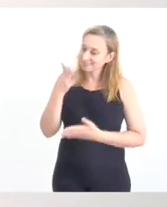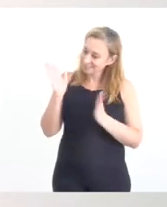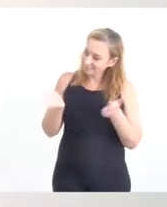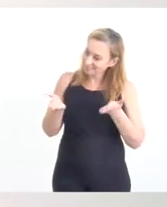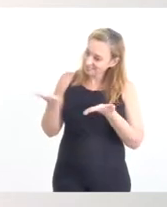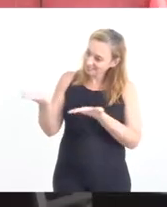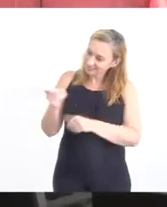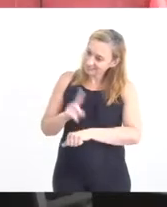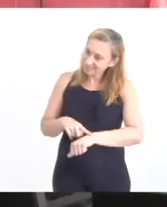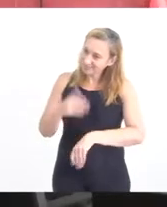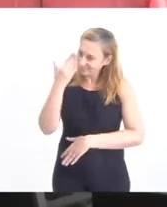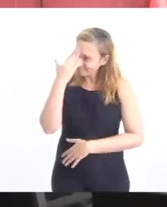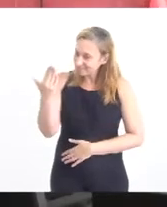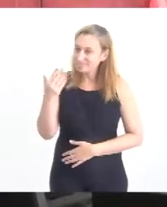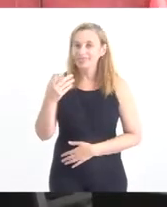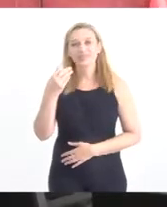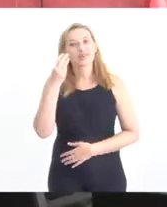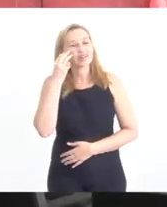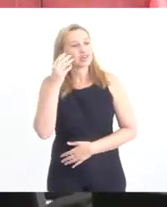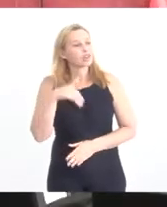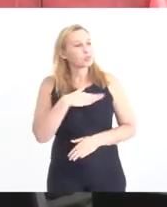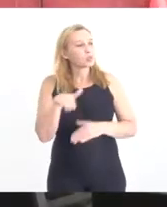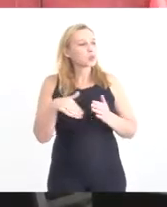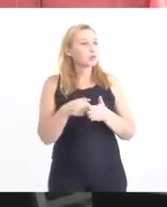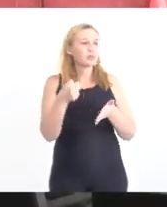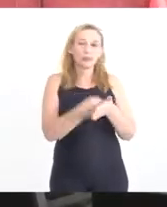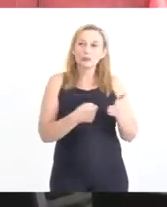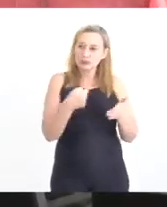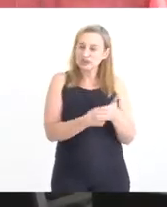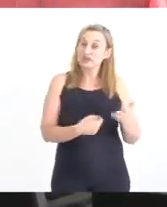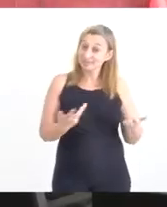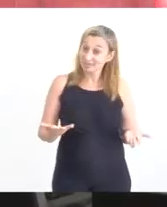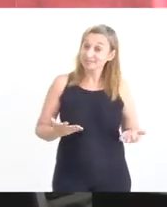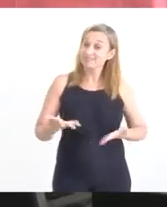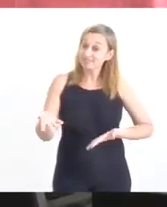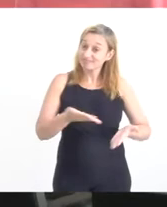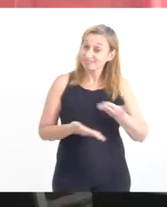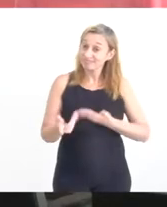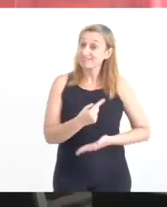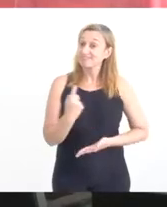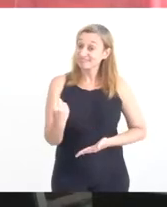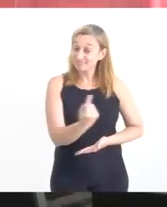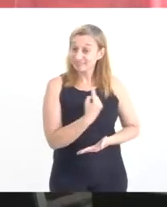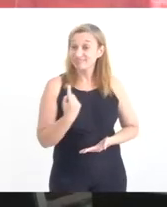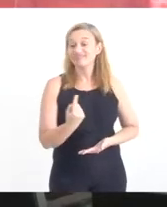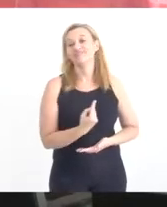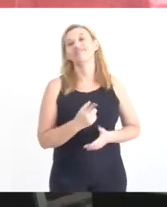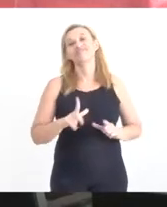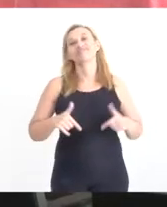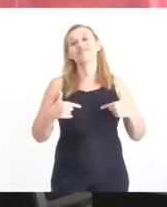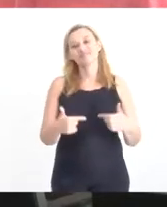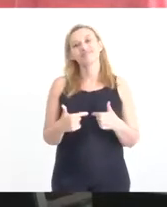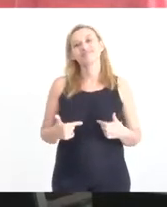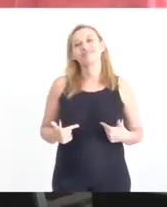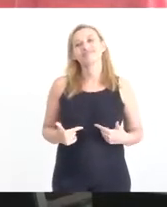palavra nesse momento muito obrigado a waldeck por toda a luta e compartilhar conosco ações